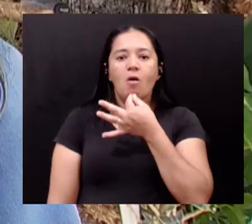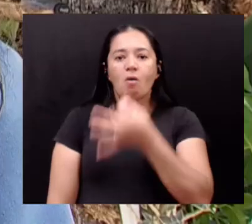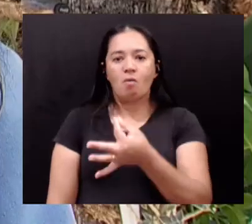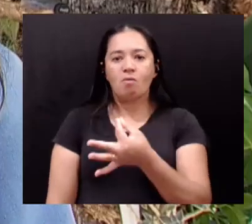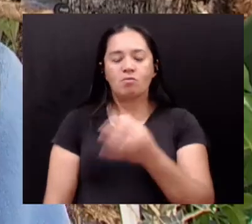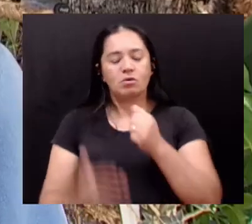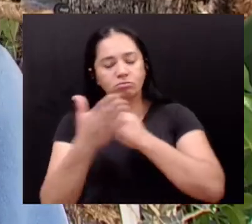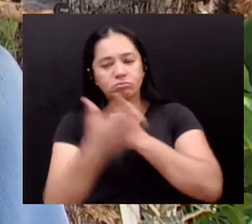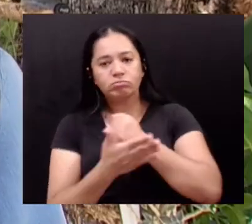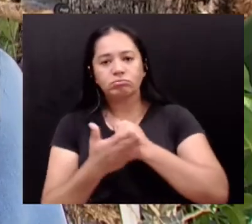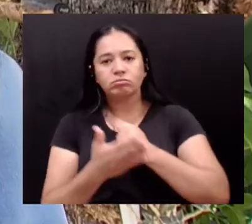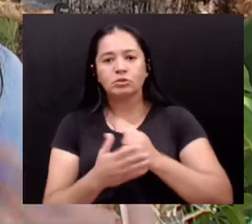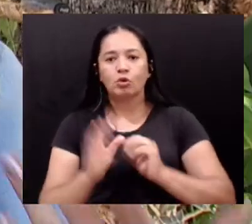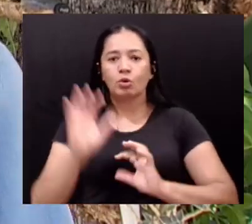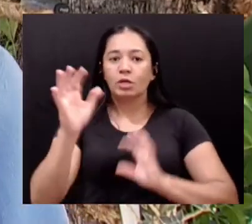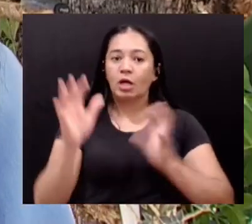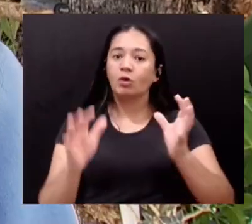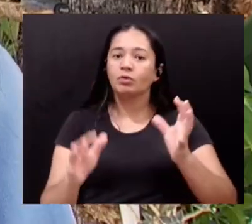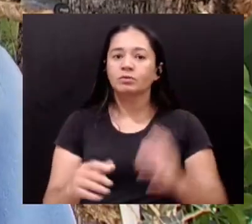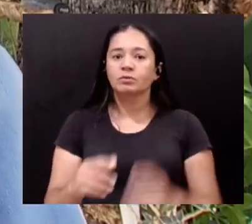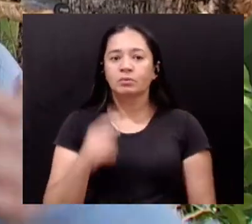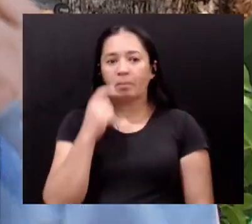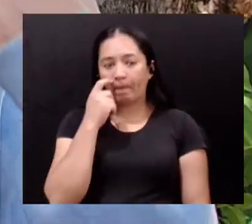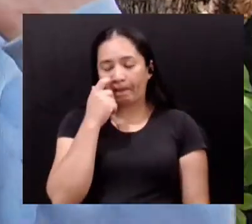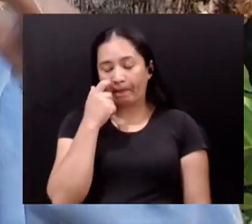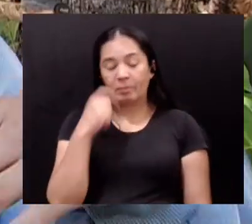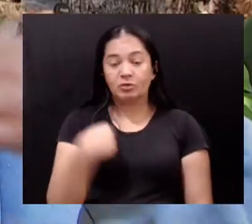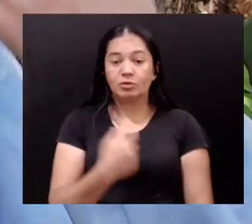acontece, para nós alunos e estudantes